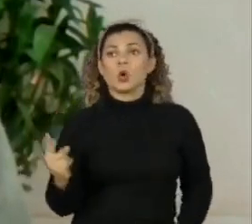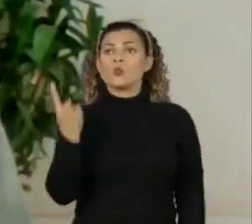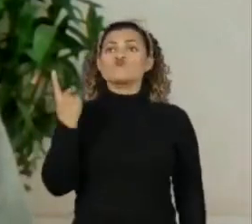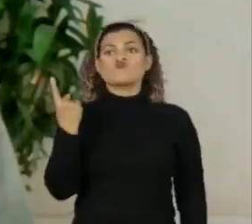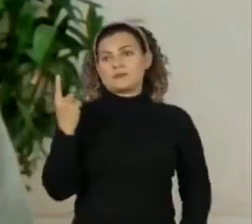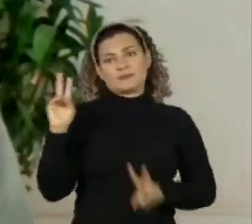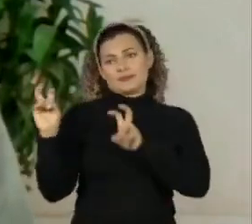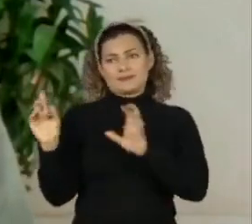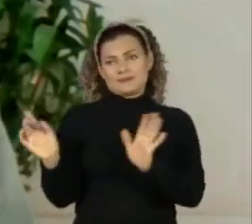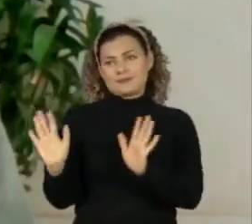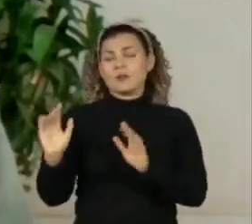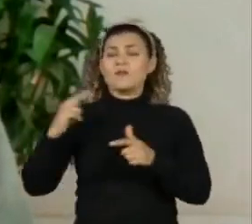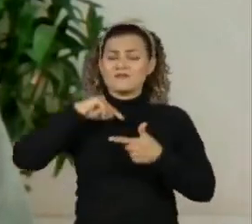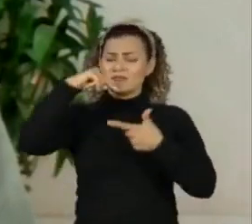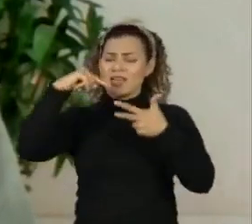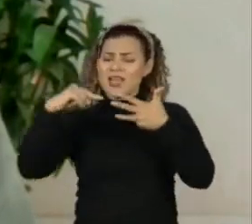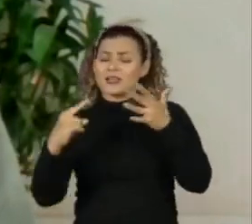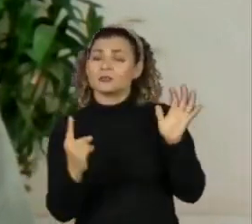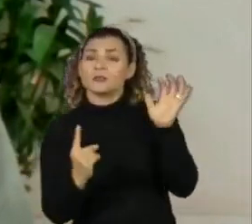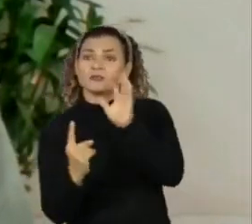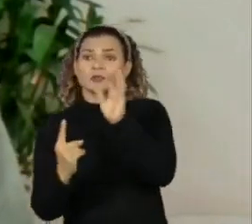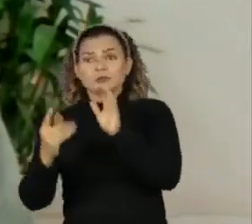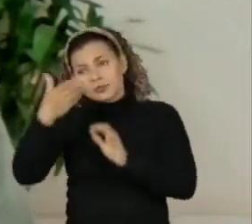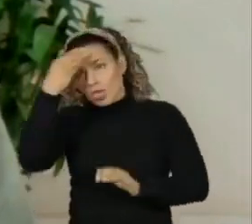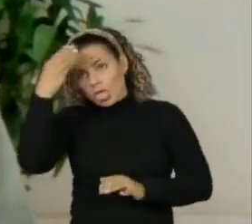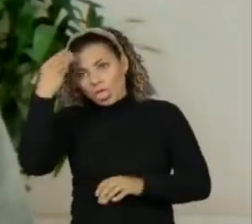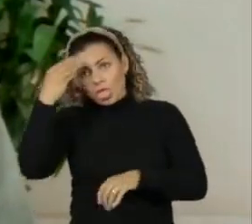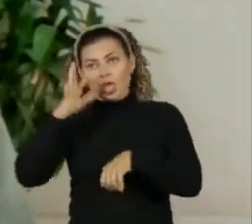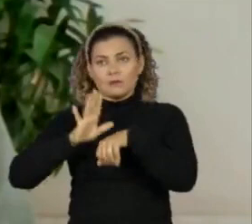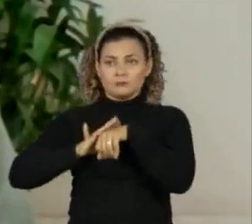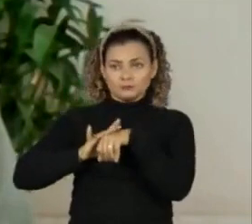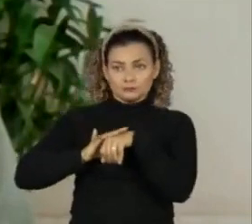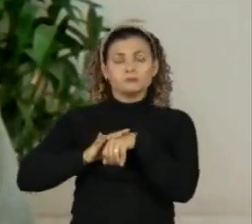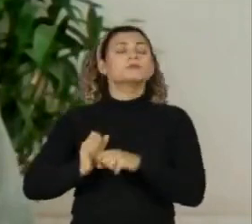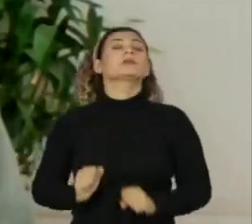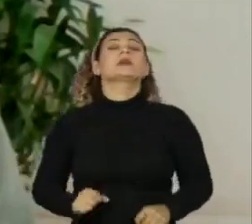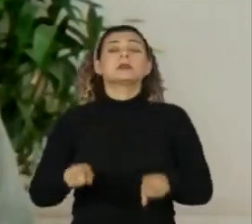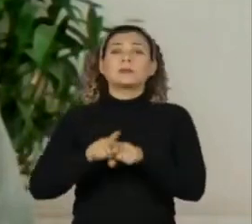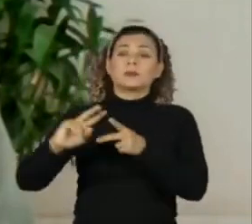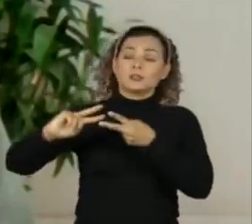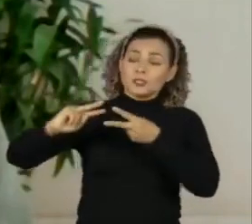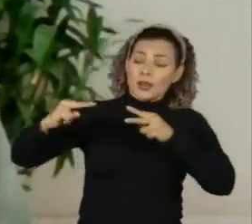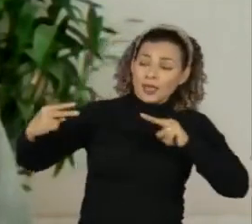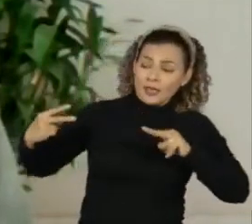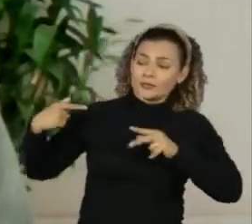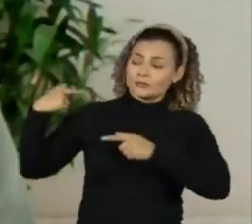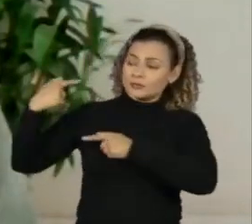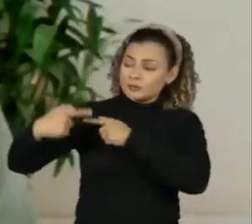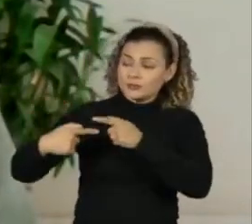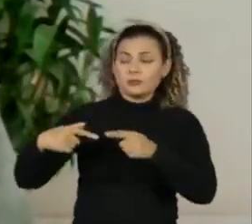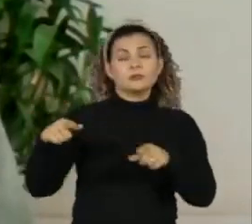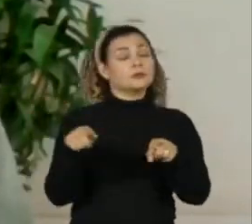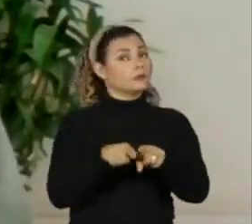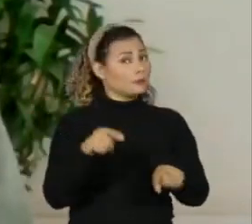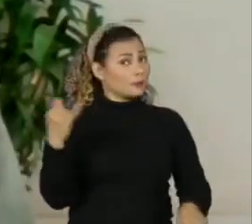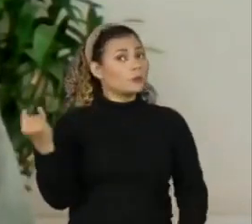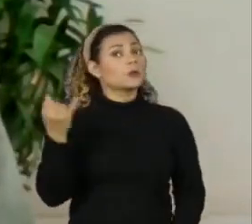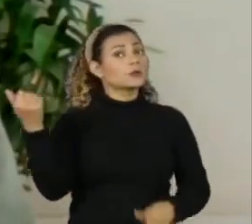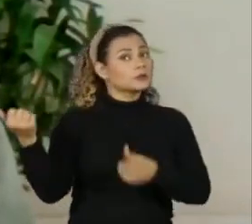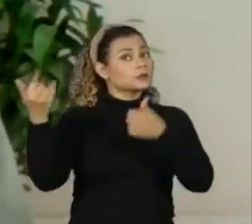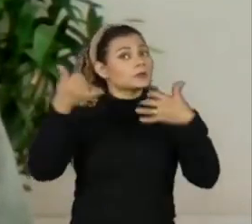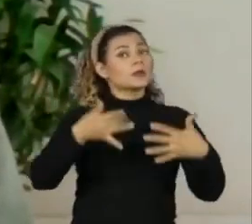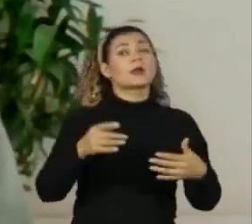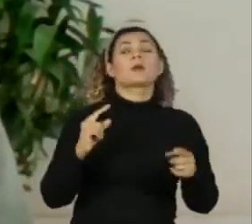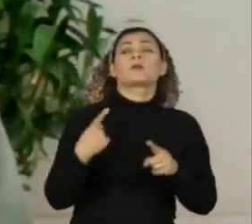diversos fatores que contribuem para o desenvolvimento da doença. Causas genéticas são importantes de ser